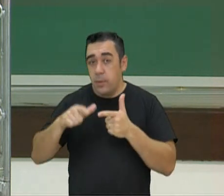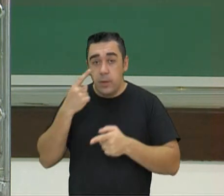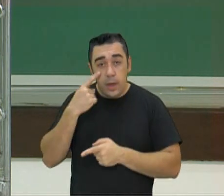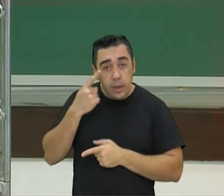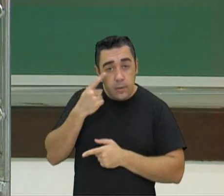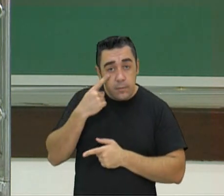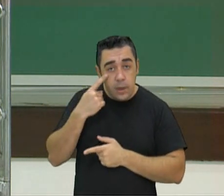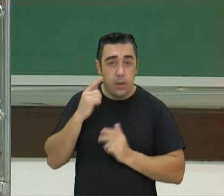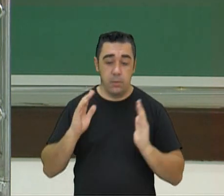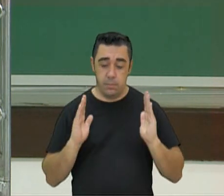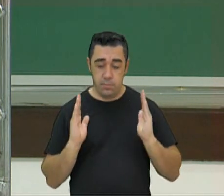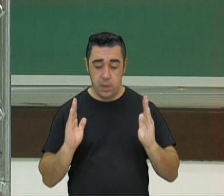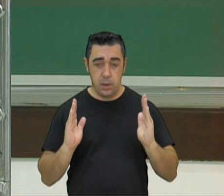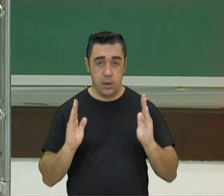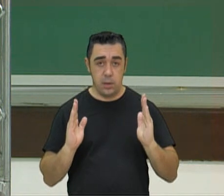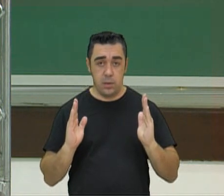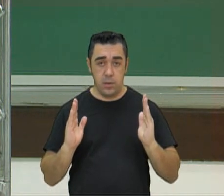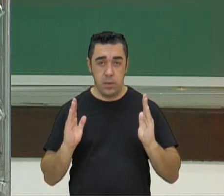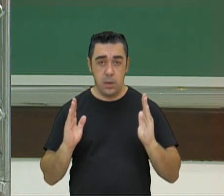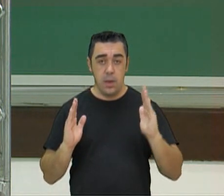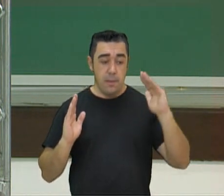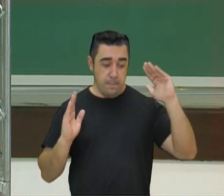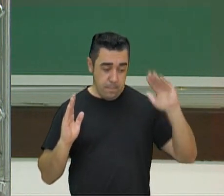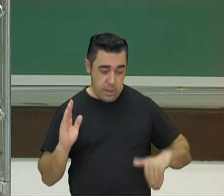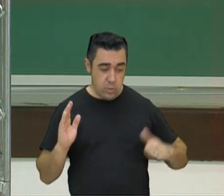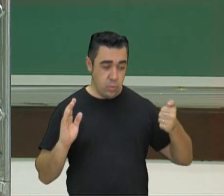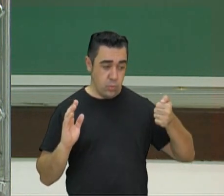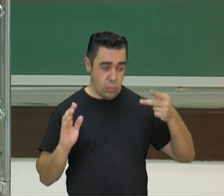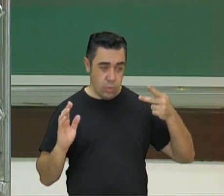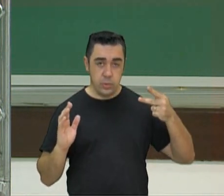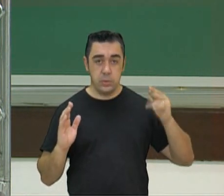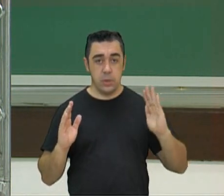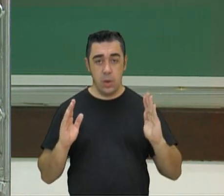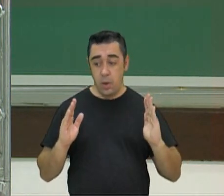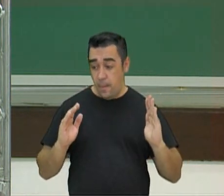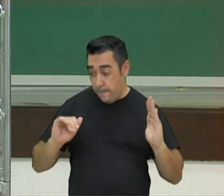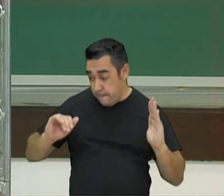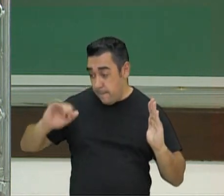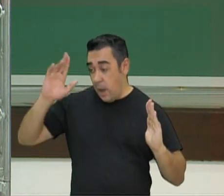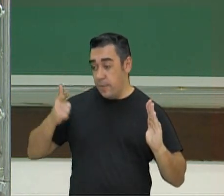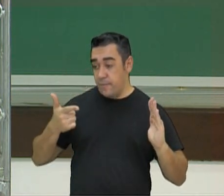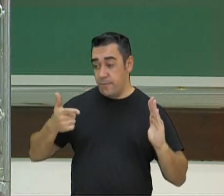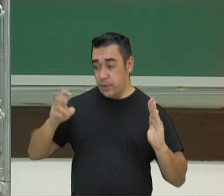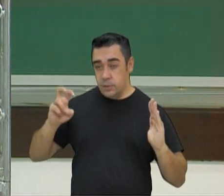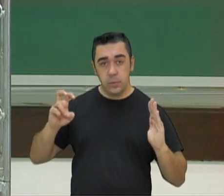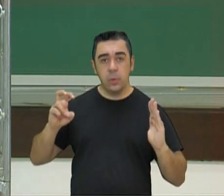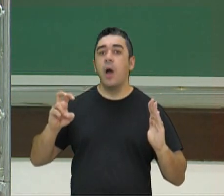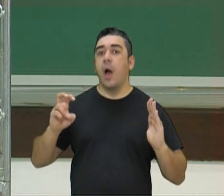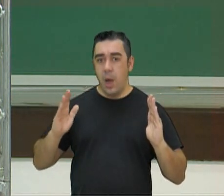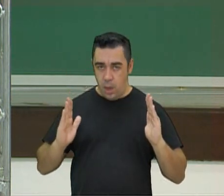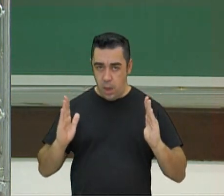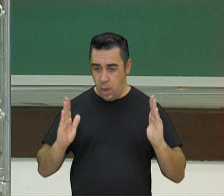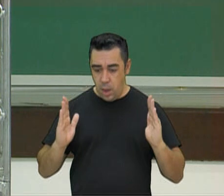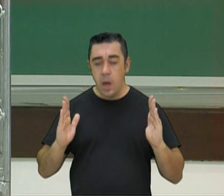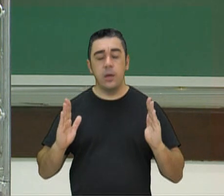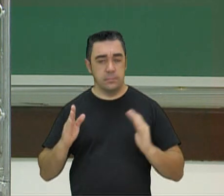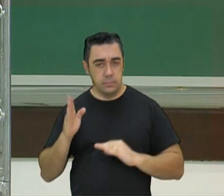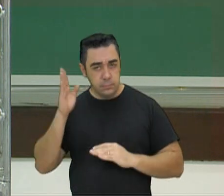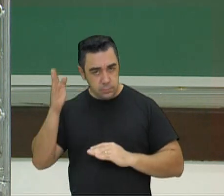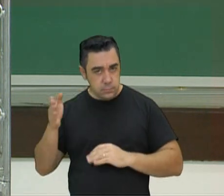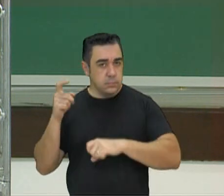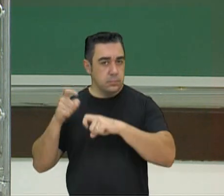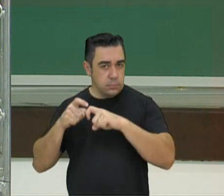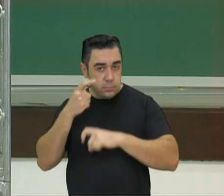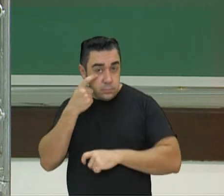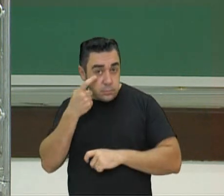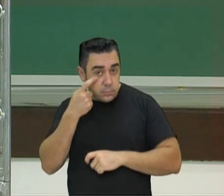Então, algo além, menor que 12 ou maior que 25, procura orientação médica. Então, fica fácil de vocês também